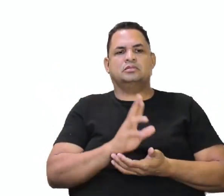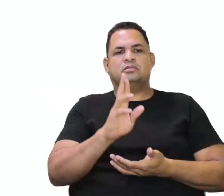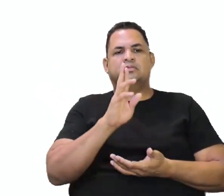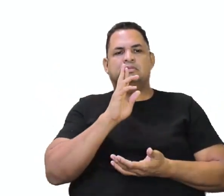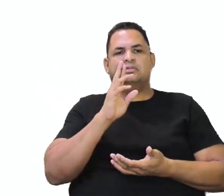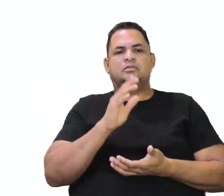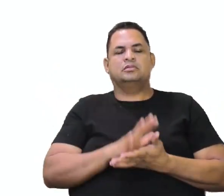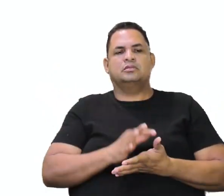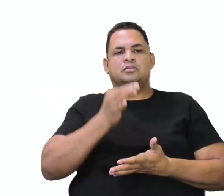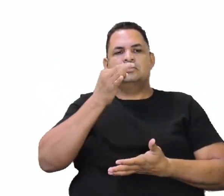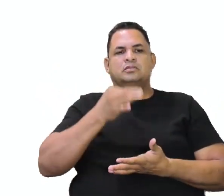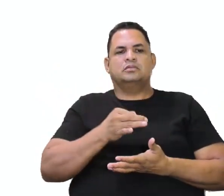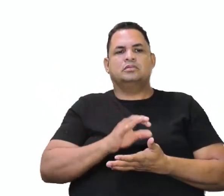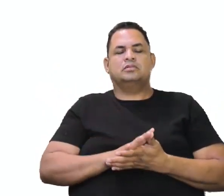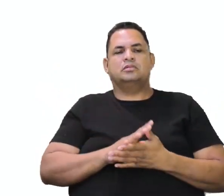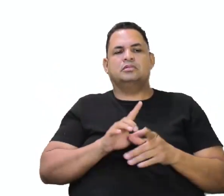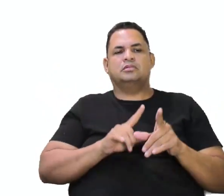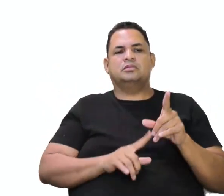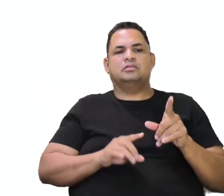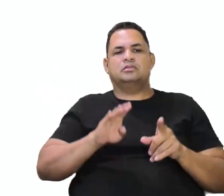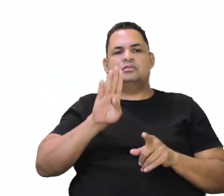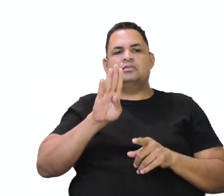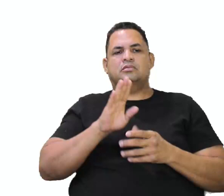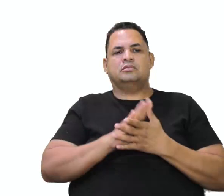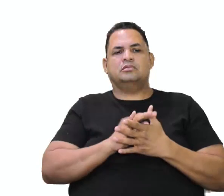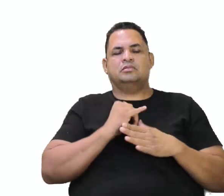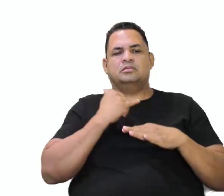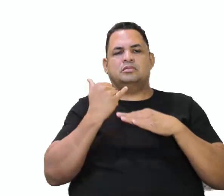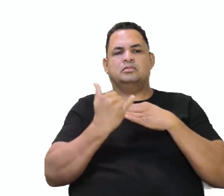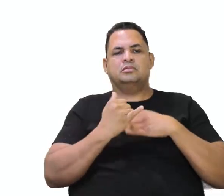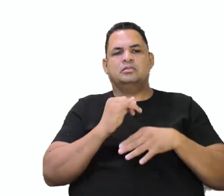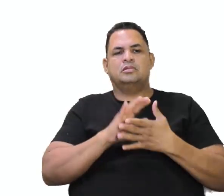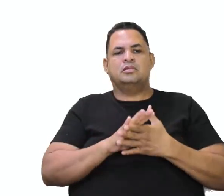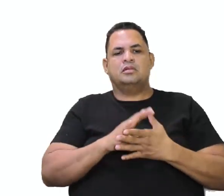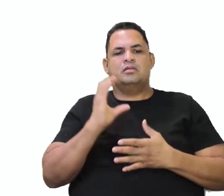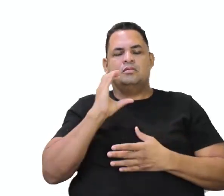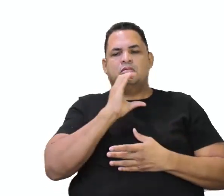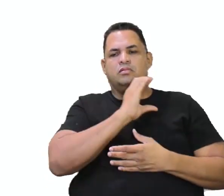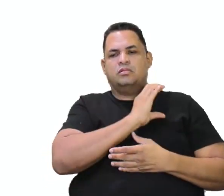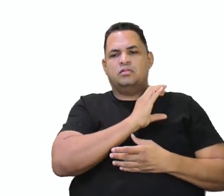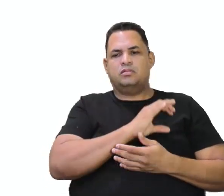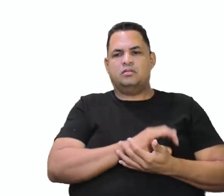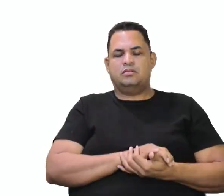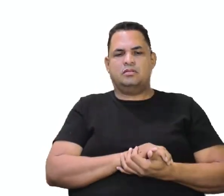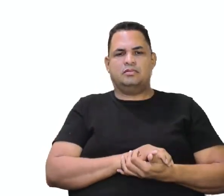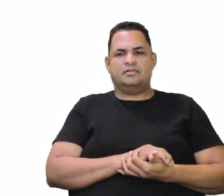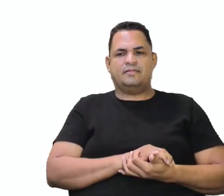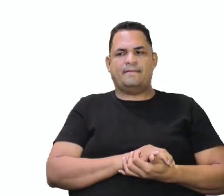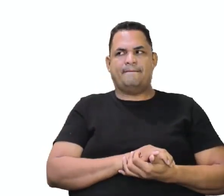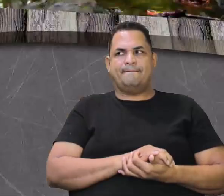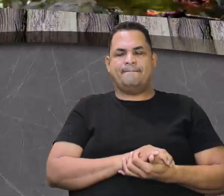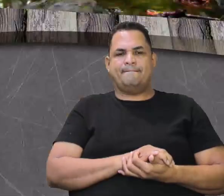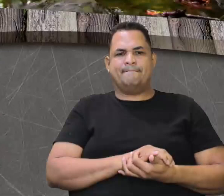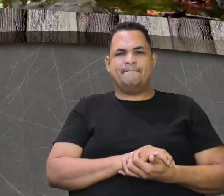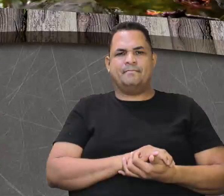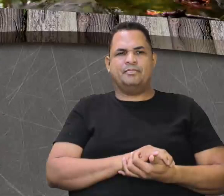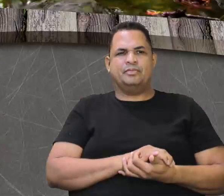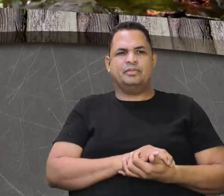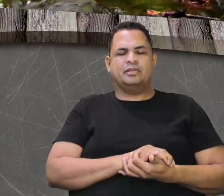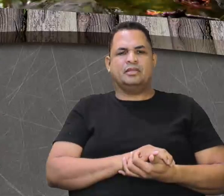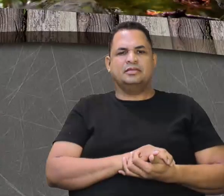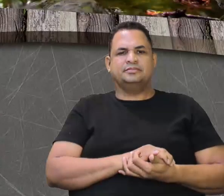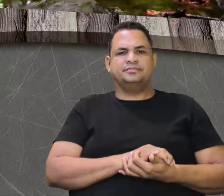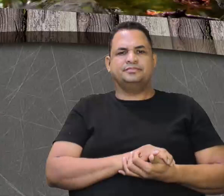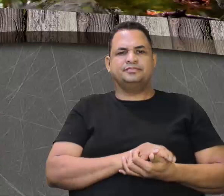resposta correta, letra B, ilhas de calor. Galera, pode vir aqui para